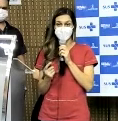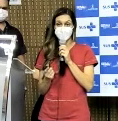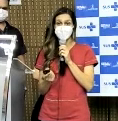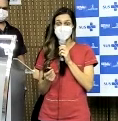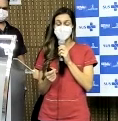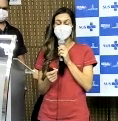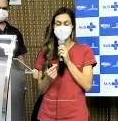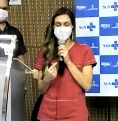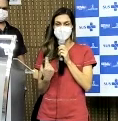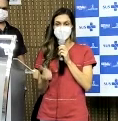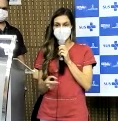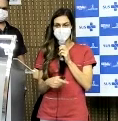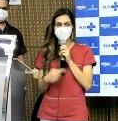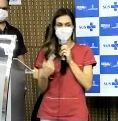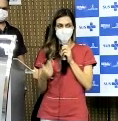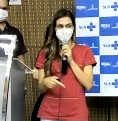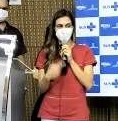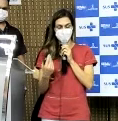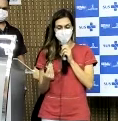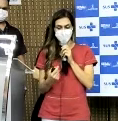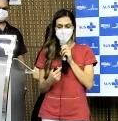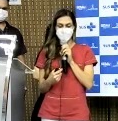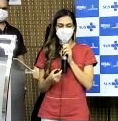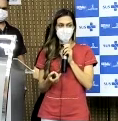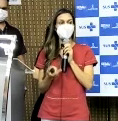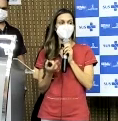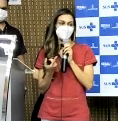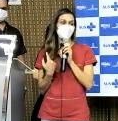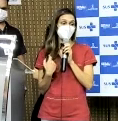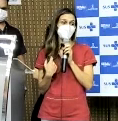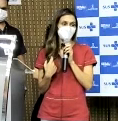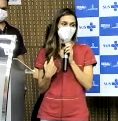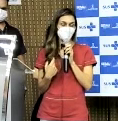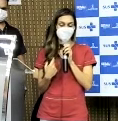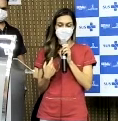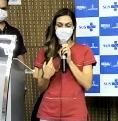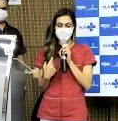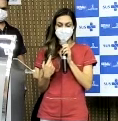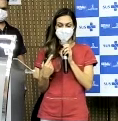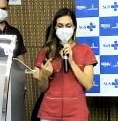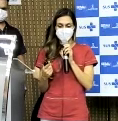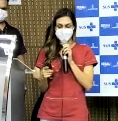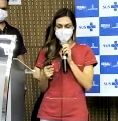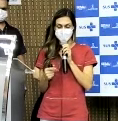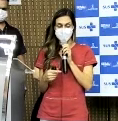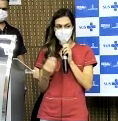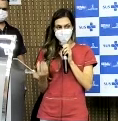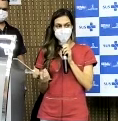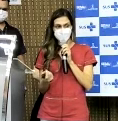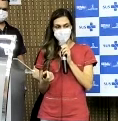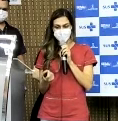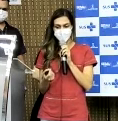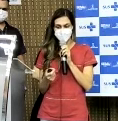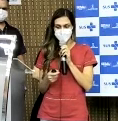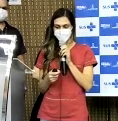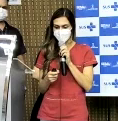exame citopatológico por conta da demanda do Covid e tudo mais, mas nós retornamos, então, entende-se que a gente vai ter uma melhora muito